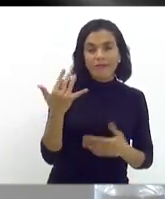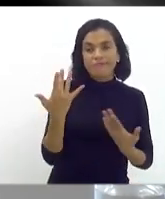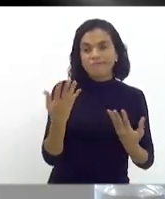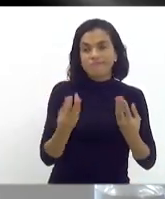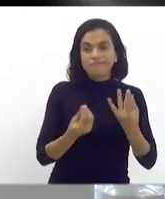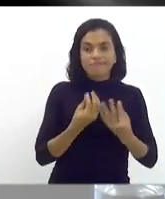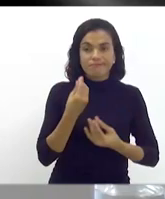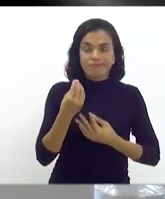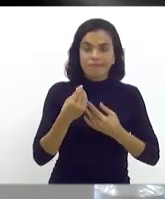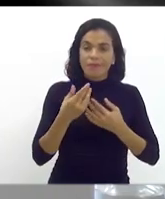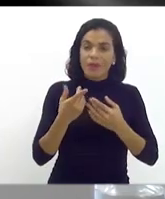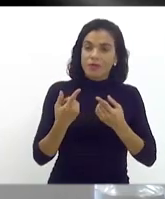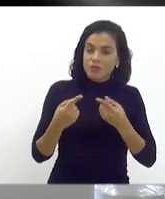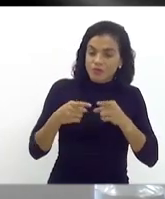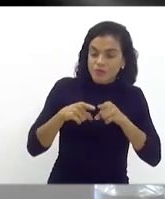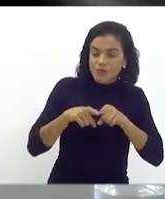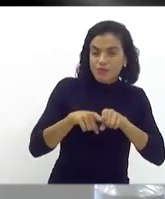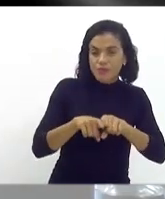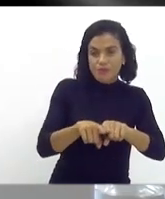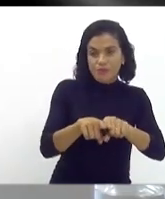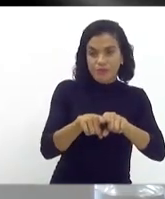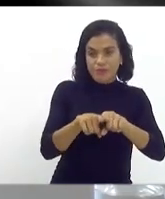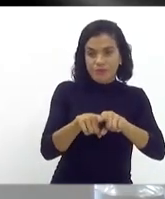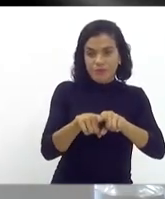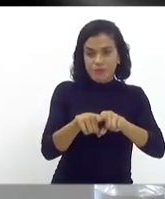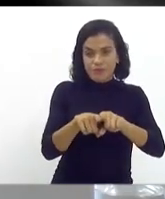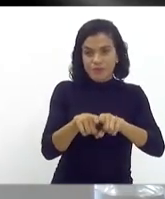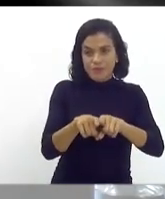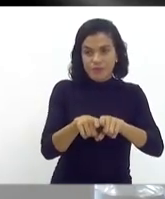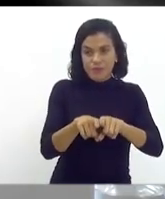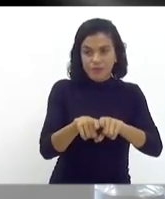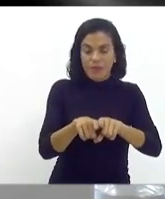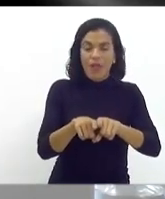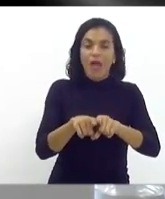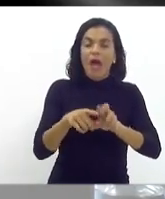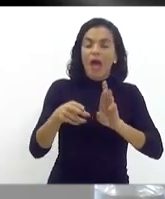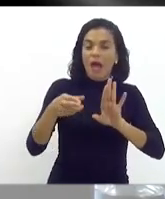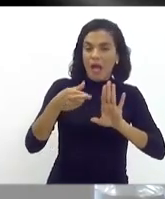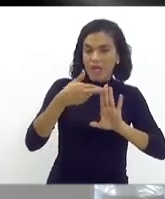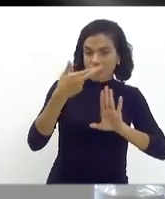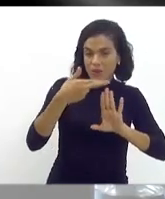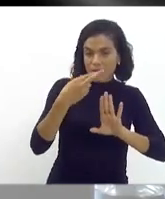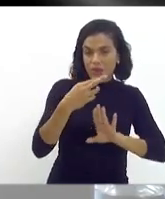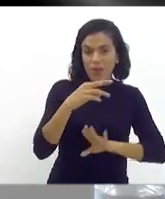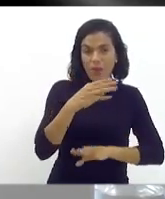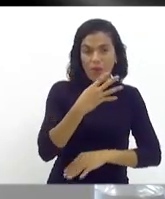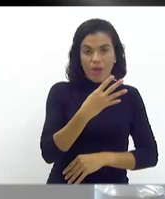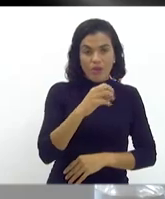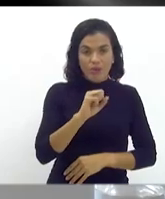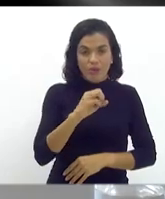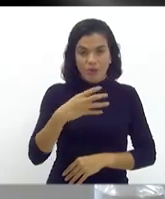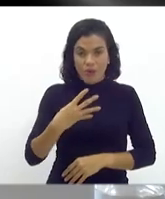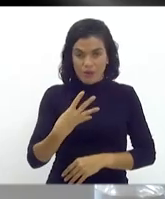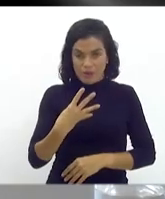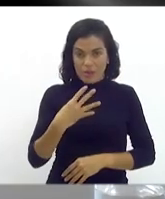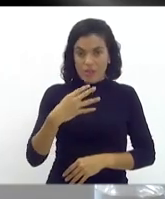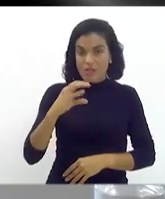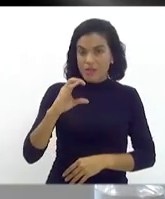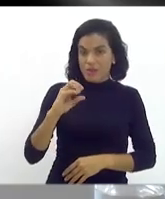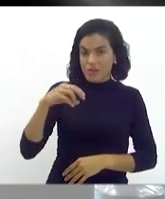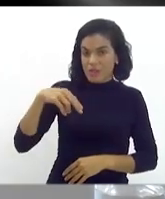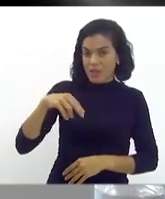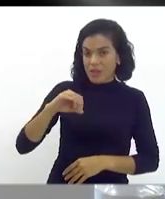caminha muito junto com o a resolução quatro do CNJ aqui hoje